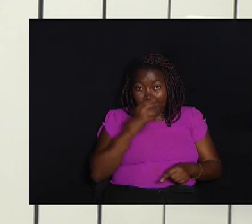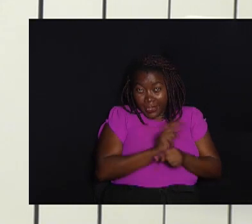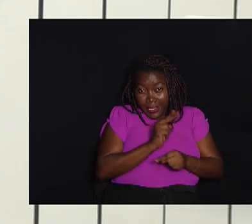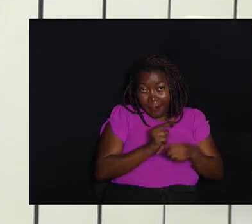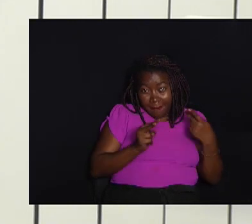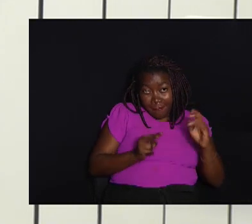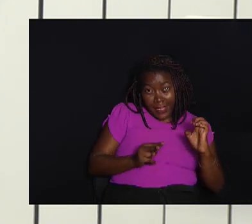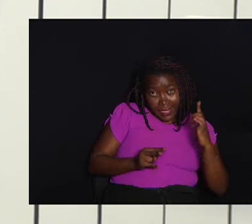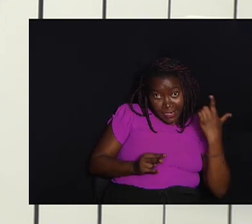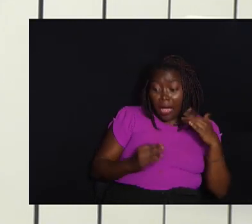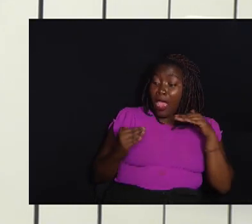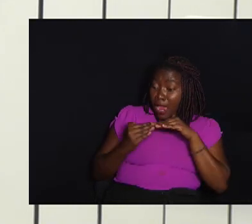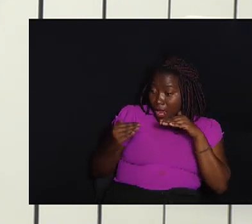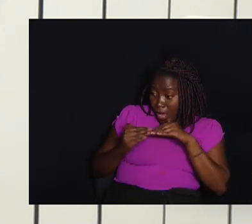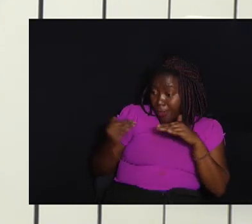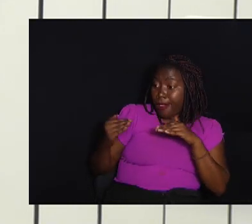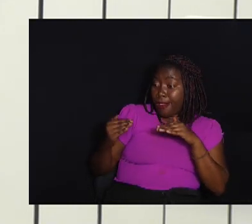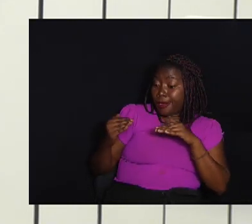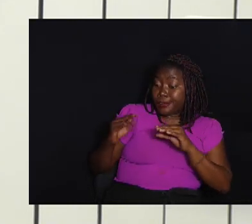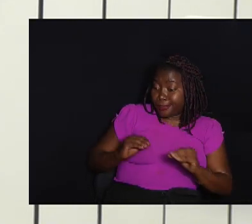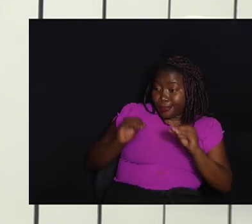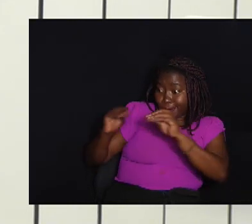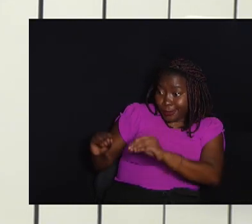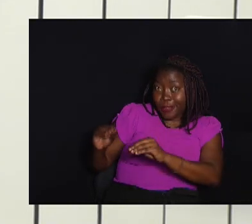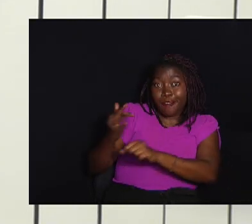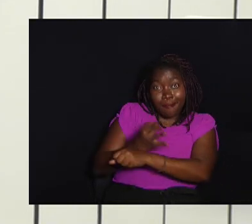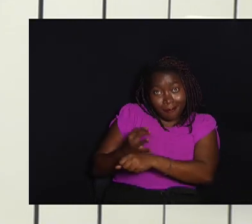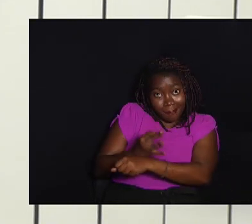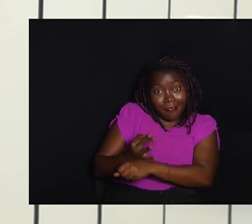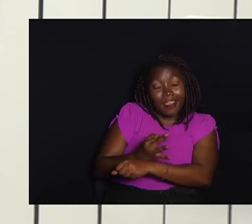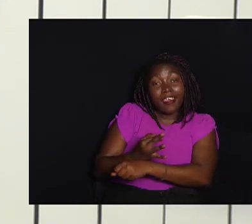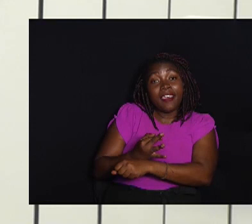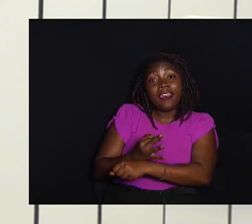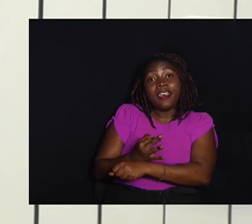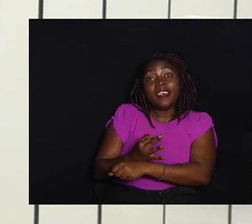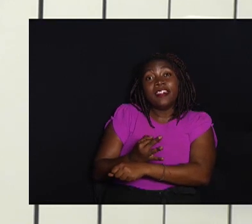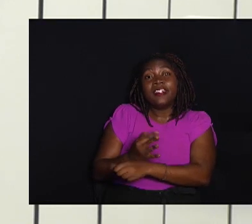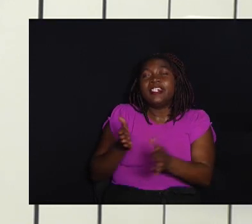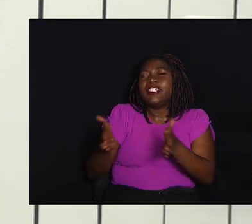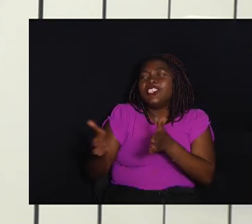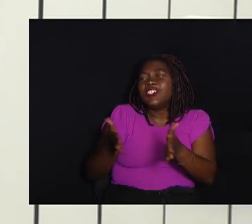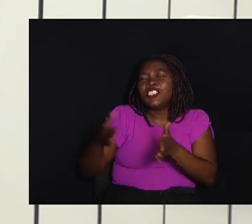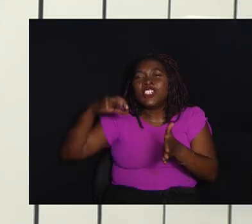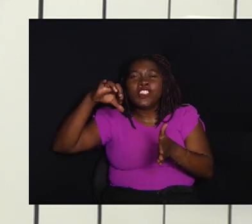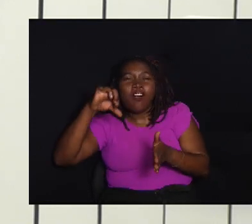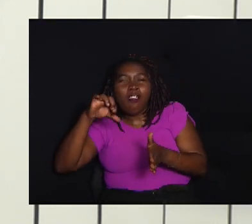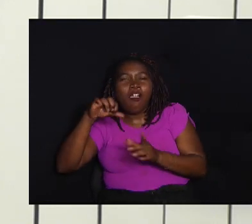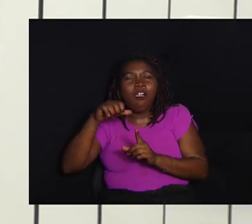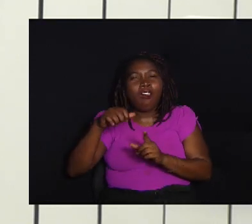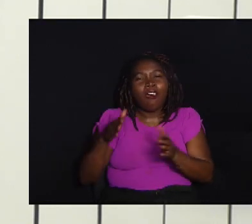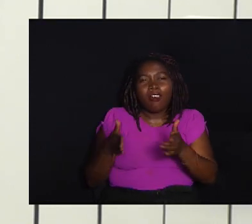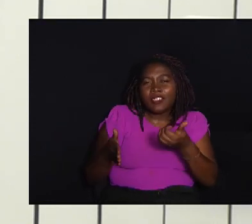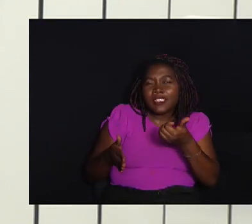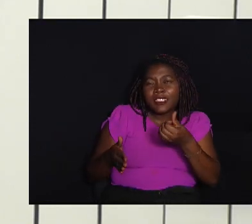a transferência do período de férias de Ana Hickman, e aí tinha entre os dias 9 e 17 de janeiro, né, para ver